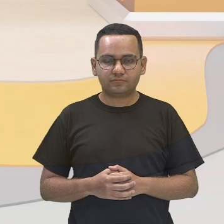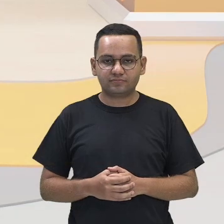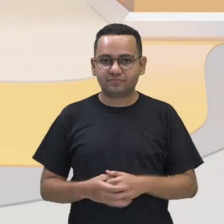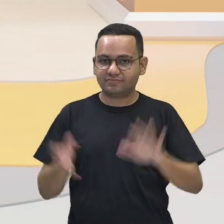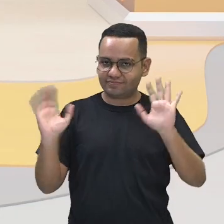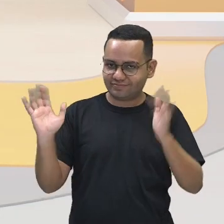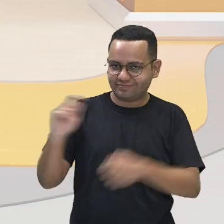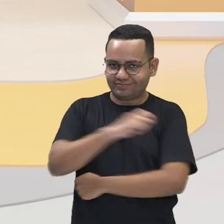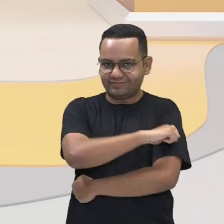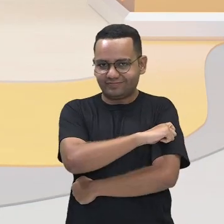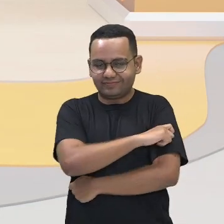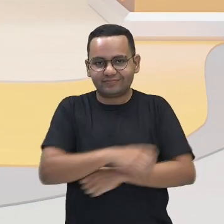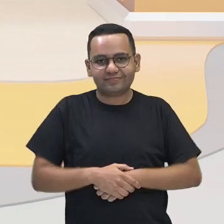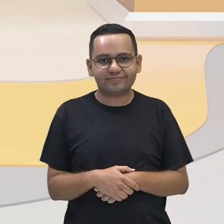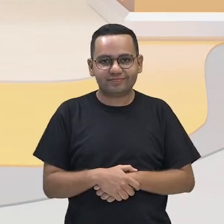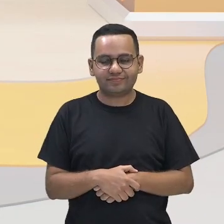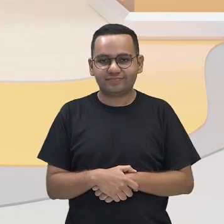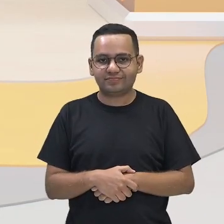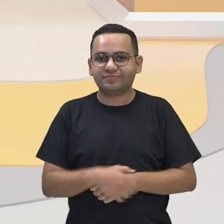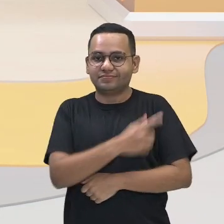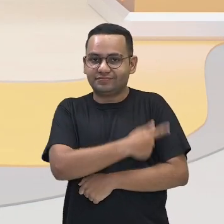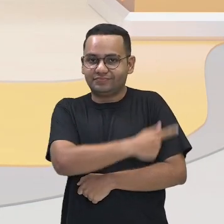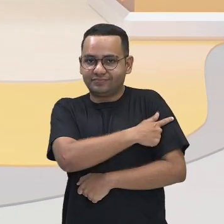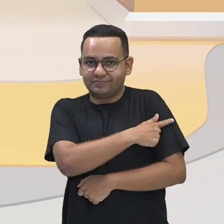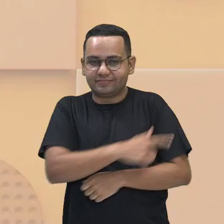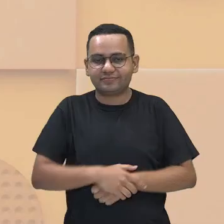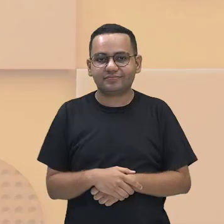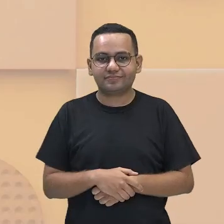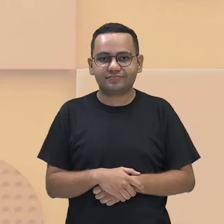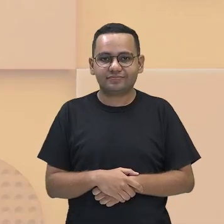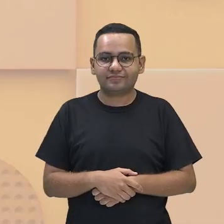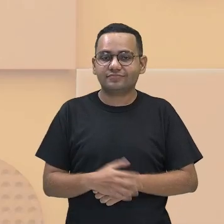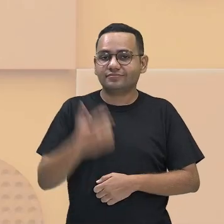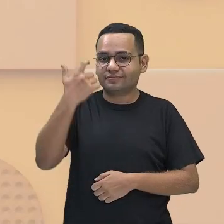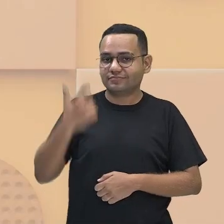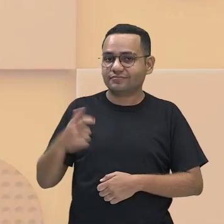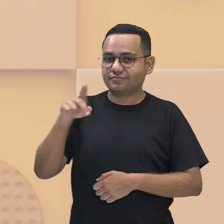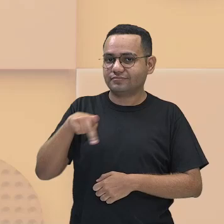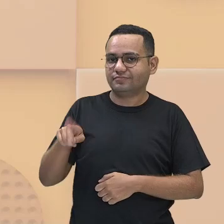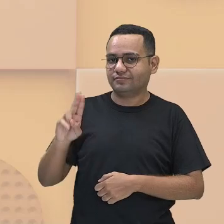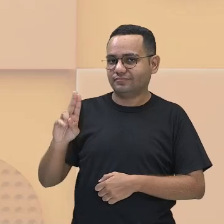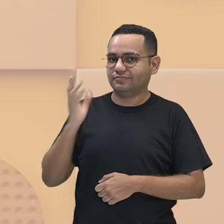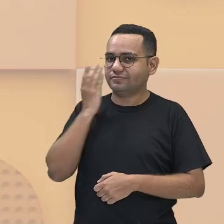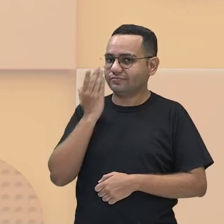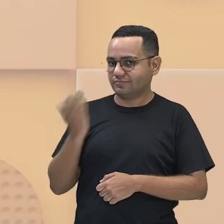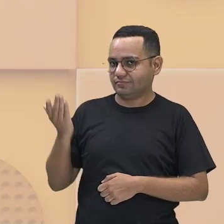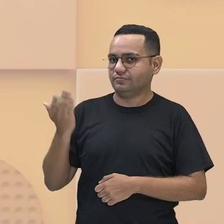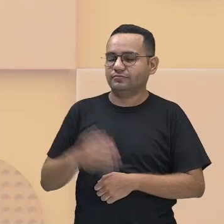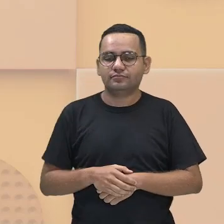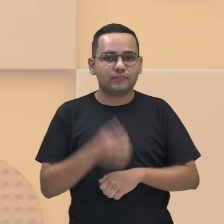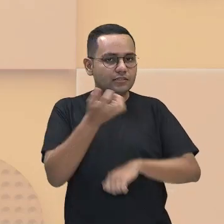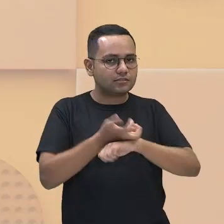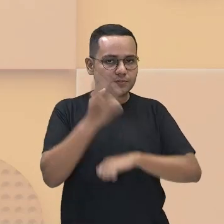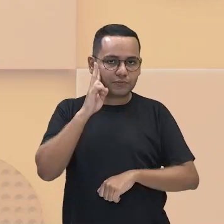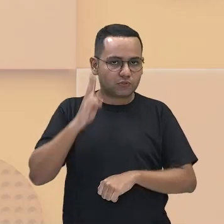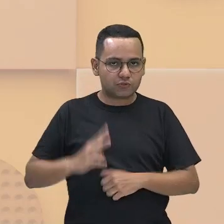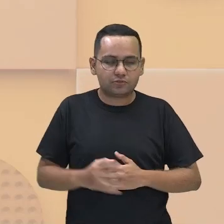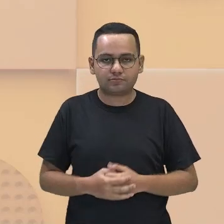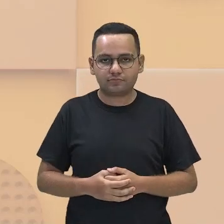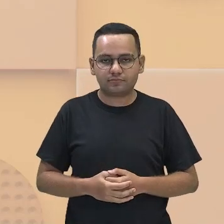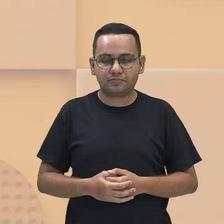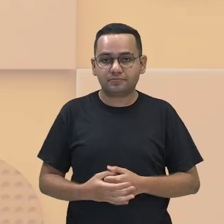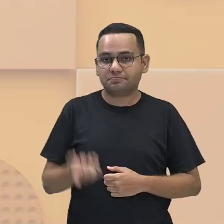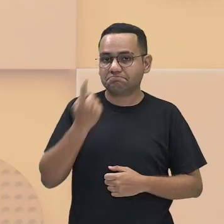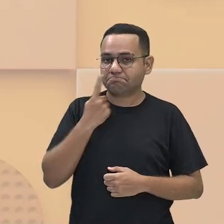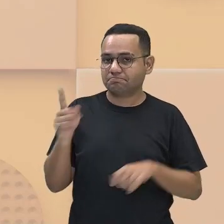Olá, queridos alunos do 7º ano do Ensino Fundamental. Eu sou a professora Michele Santos, professora de História, e vamos